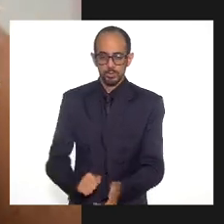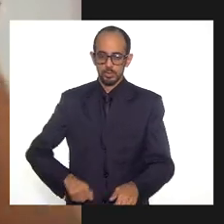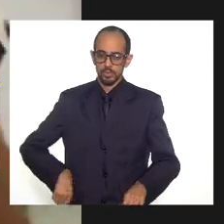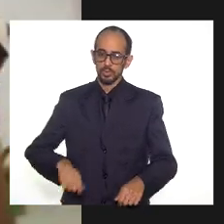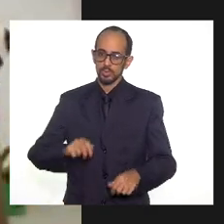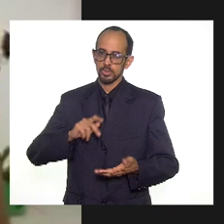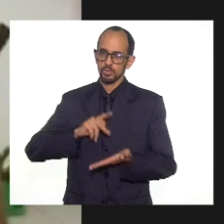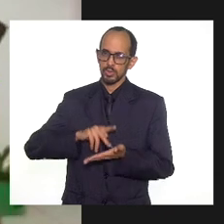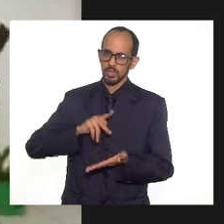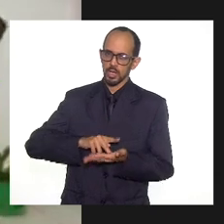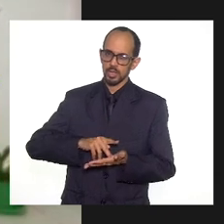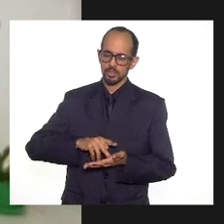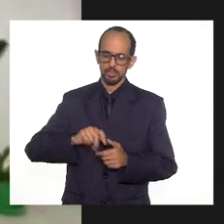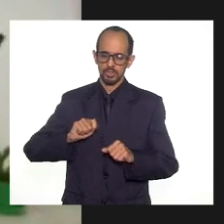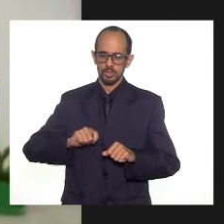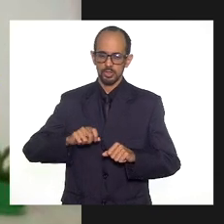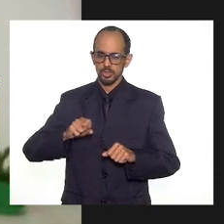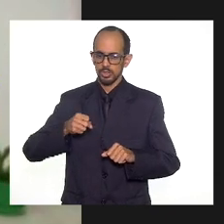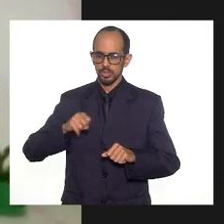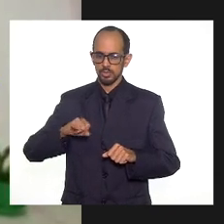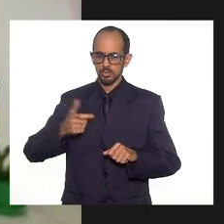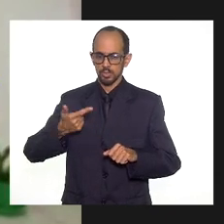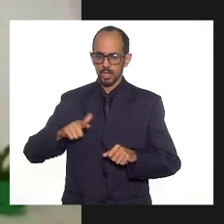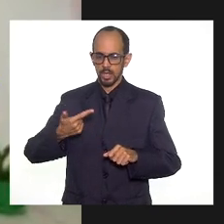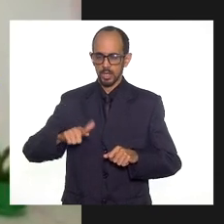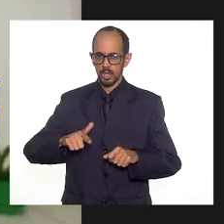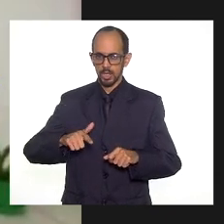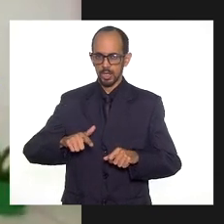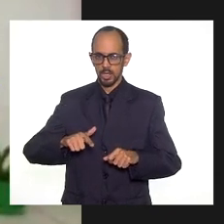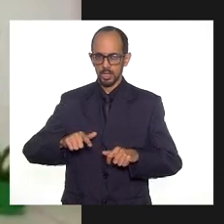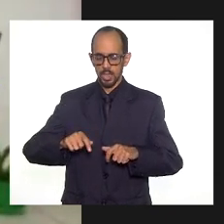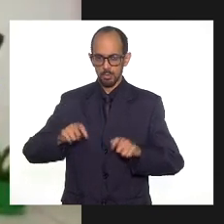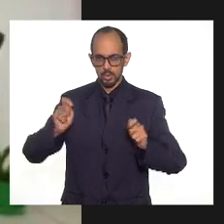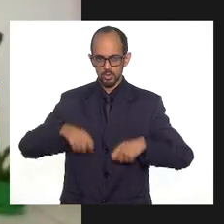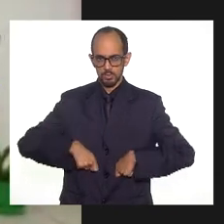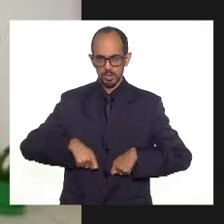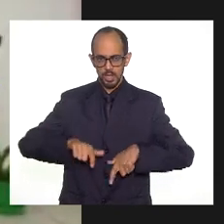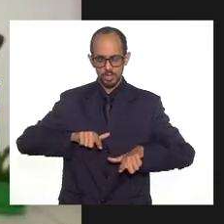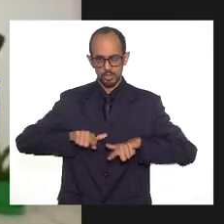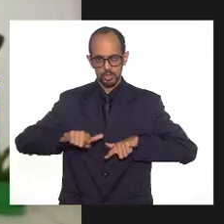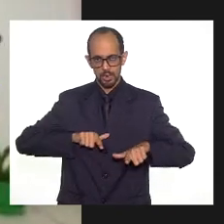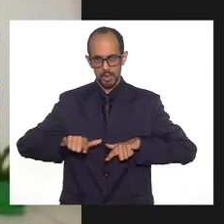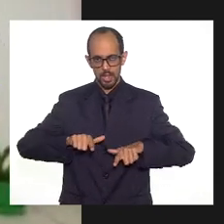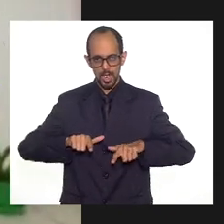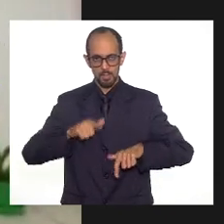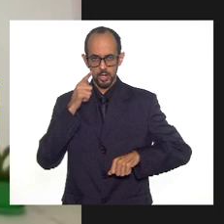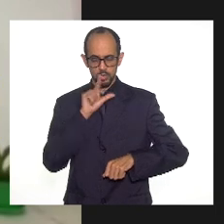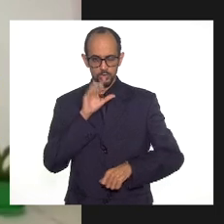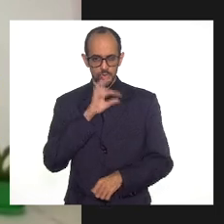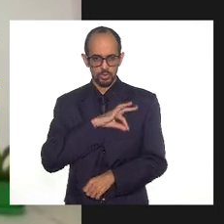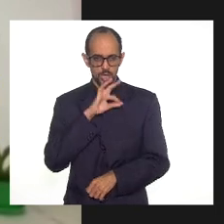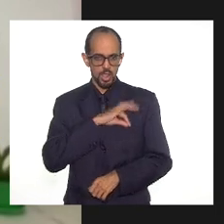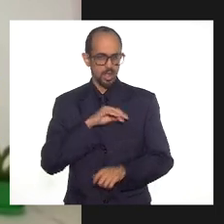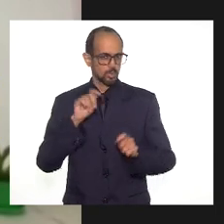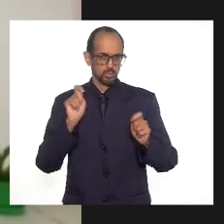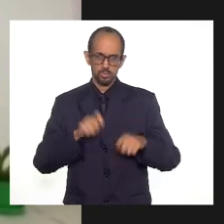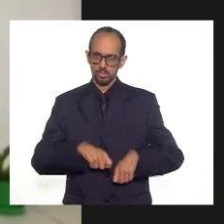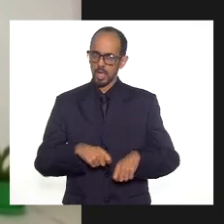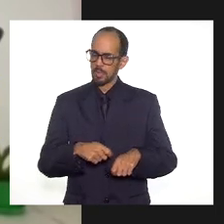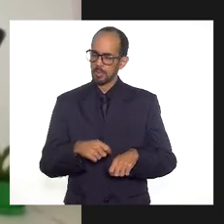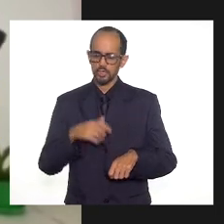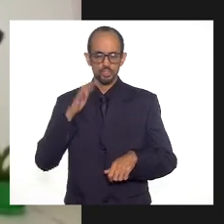satisfatoriamente, sem a possibilidade de produzir emprego e renda, não teremos condições de sair dessa